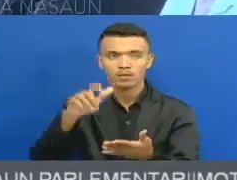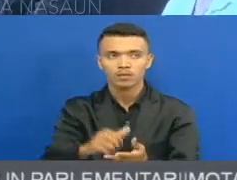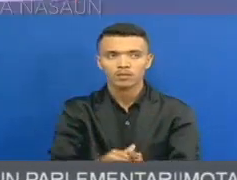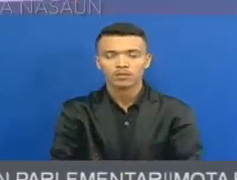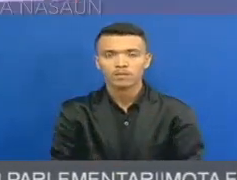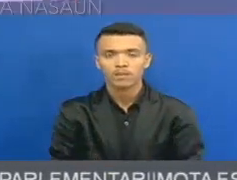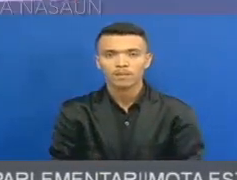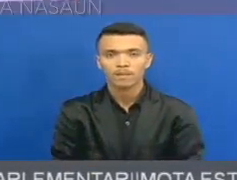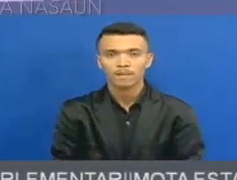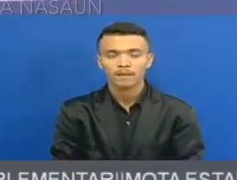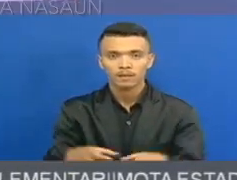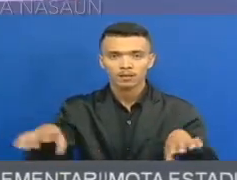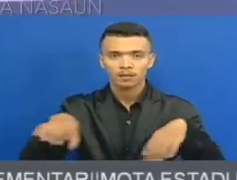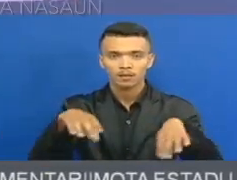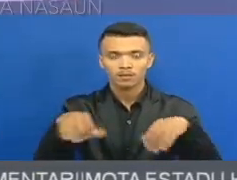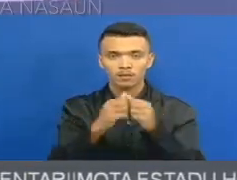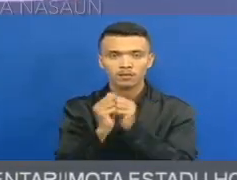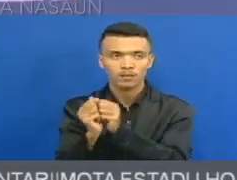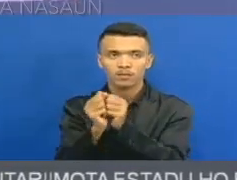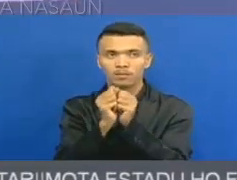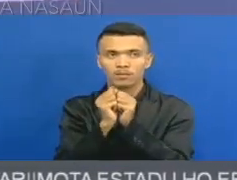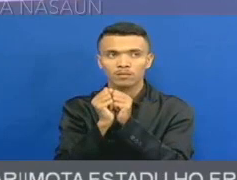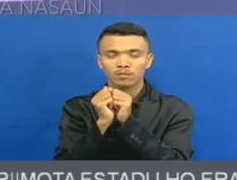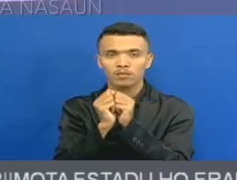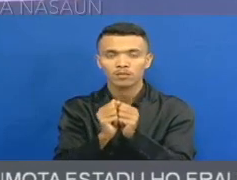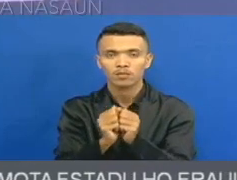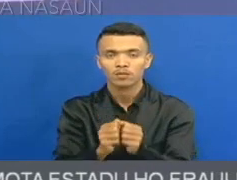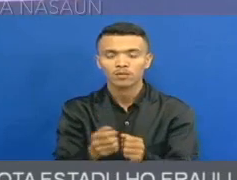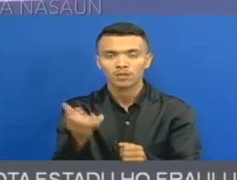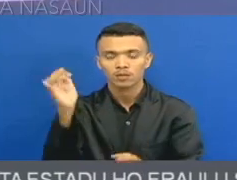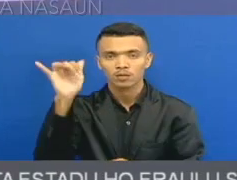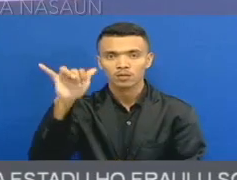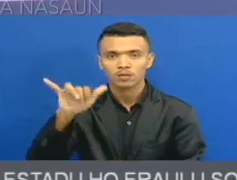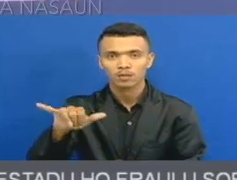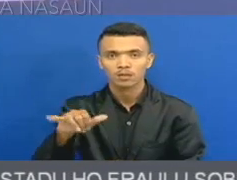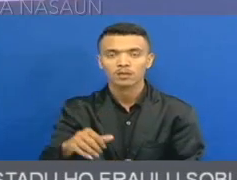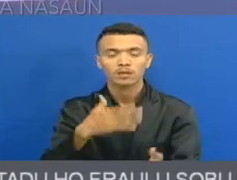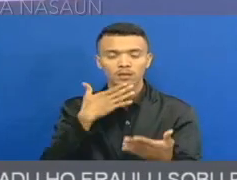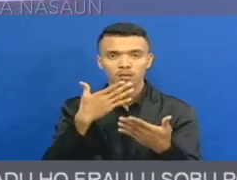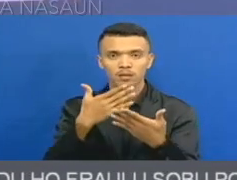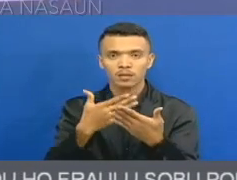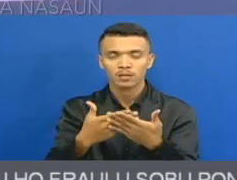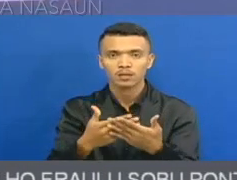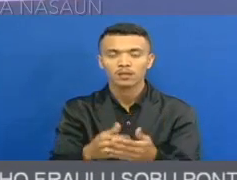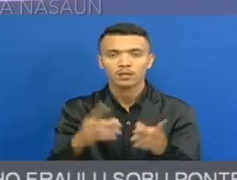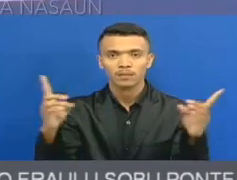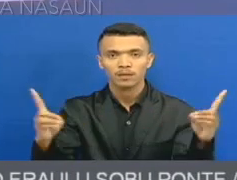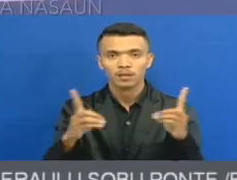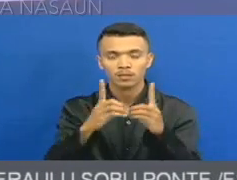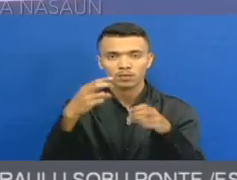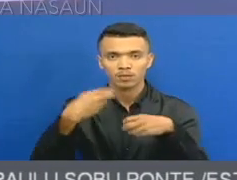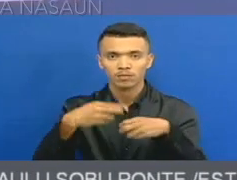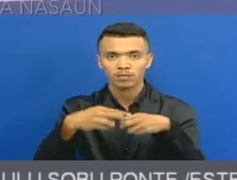Felizmente, cooperação no coordenação, Sira durante nem reta sucesso, mas que a soro obstáculo